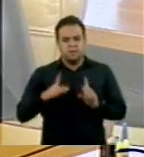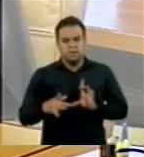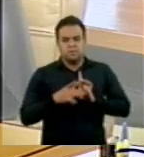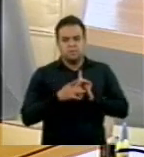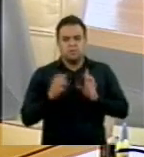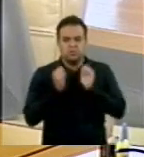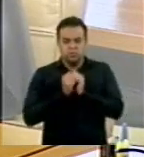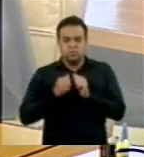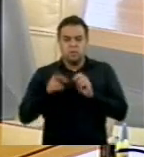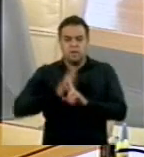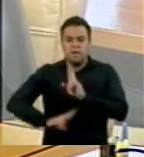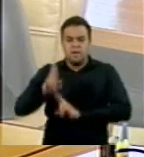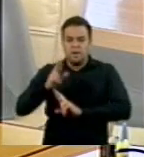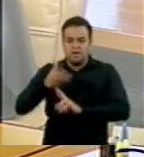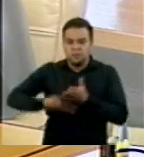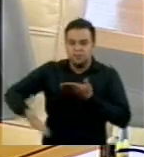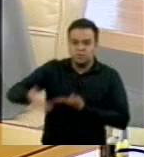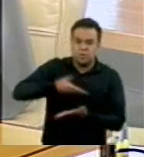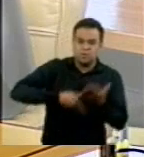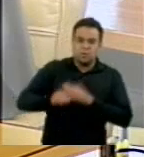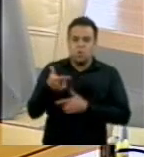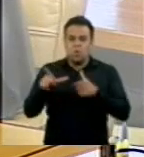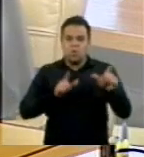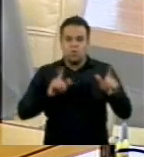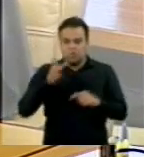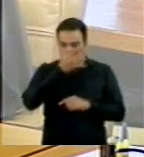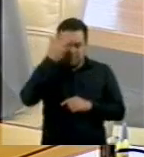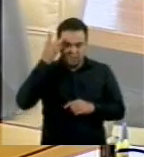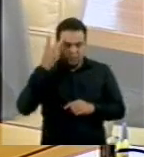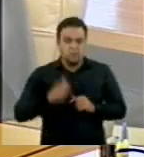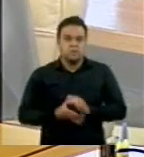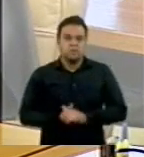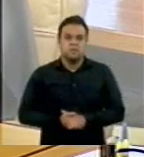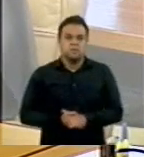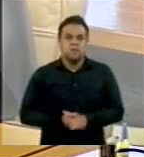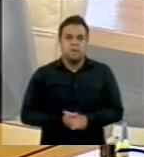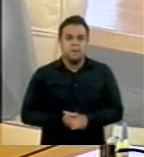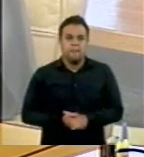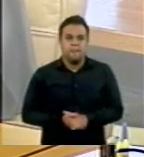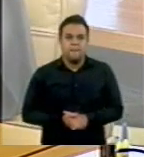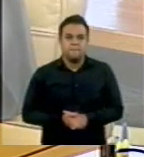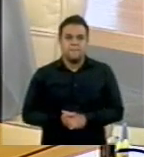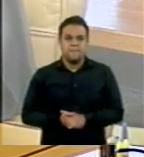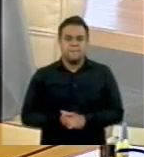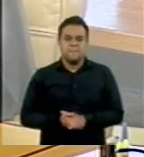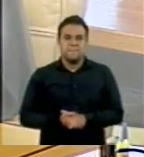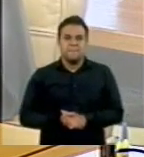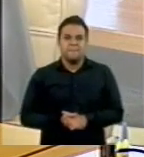constrói relacionando-se com a outra pessoa e vice-versa, fecho aspas. Nesse